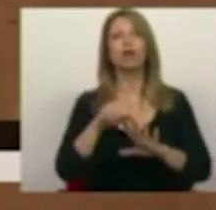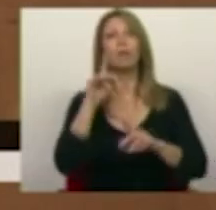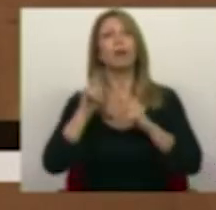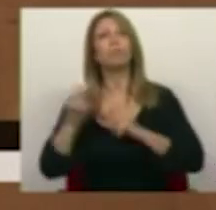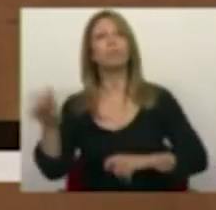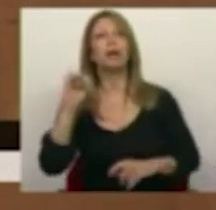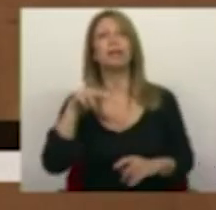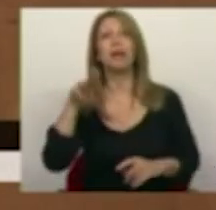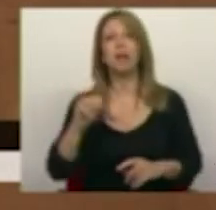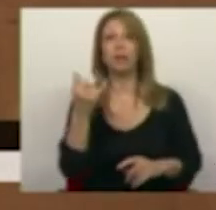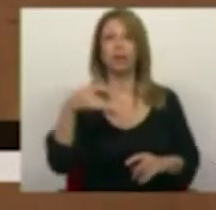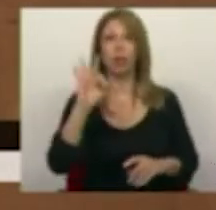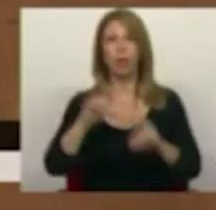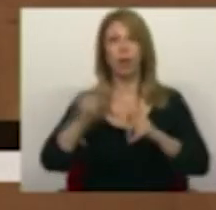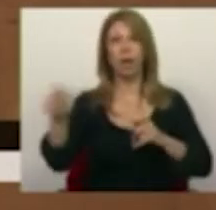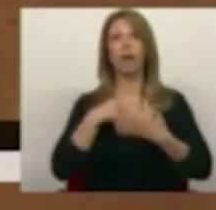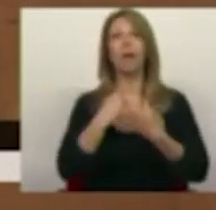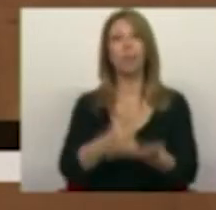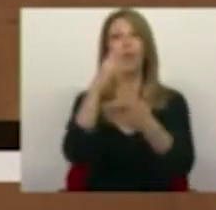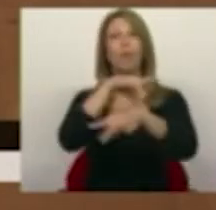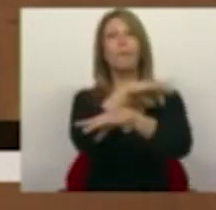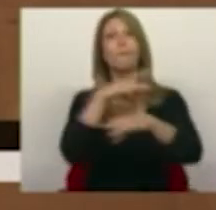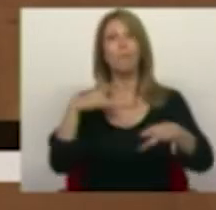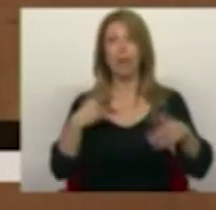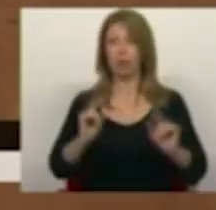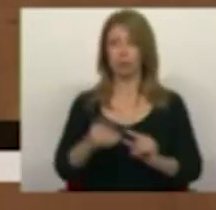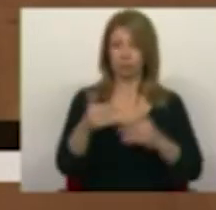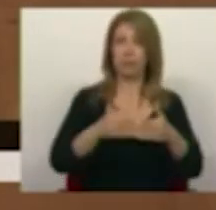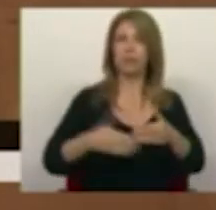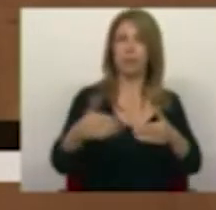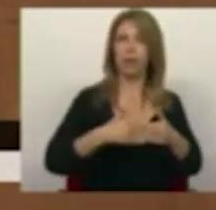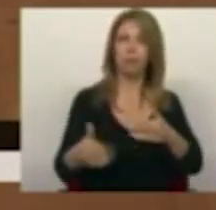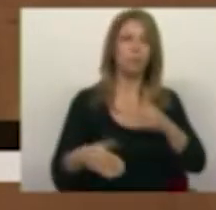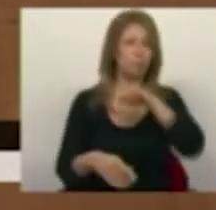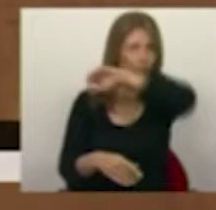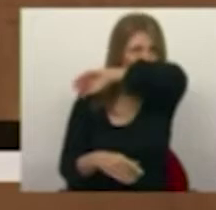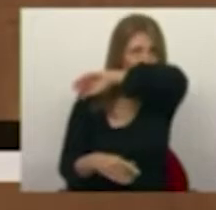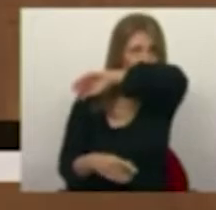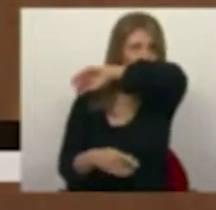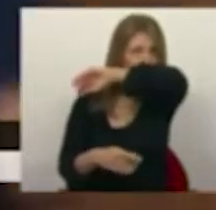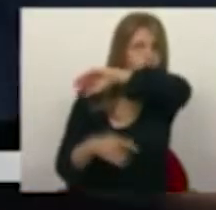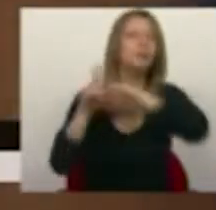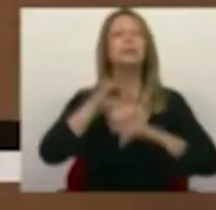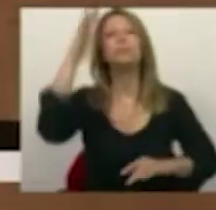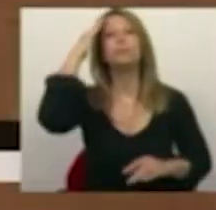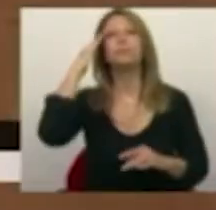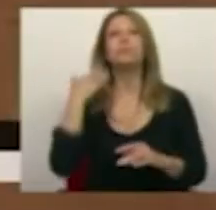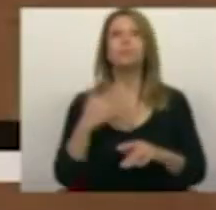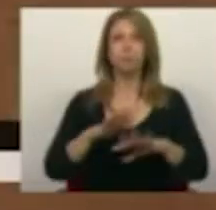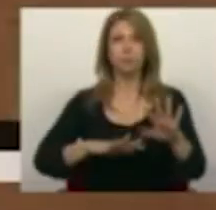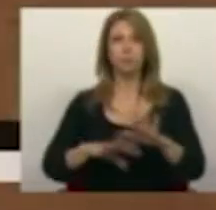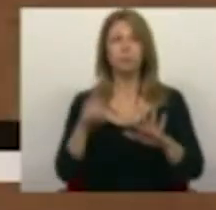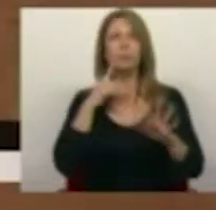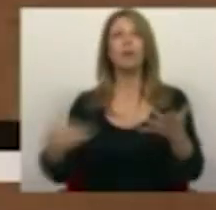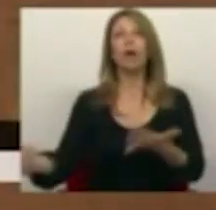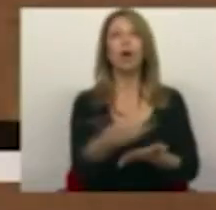e da linha de apoio ao médico, a acontecerem ainda esta semana. e está pronta a capacidade de realização de recolha de